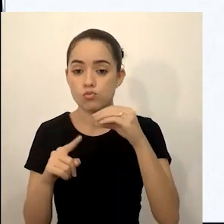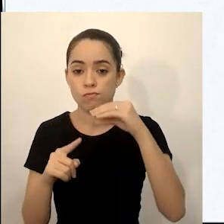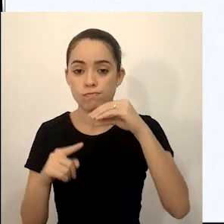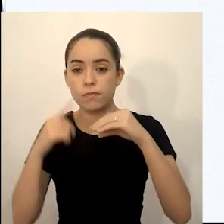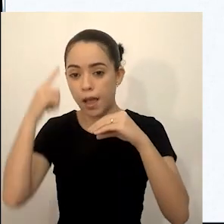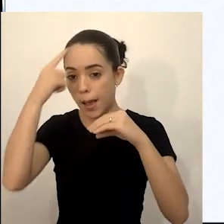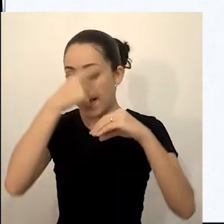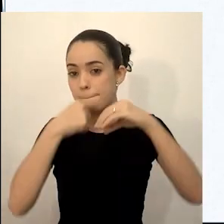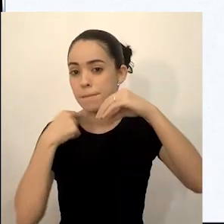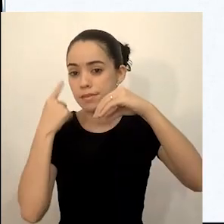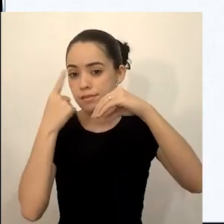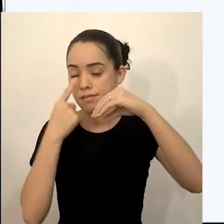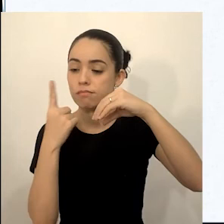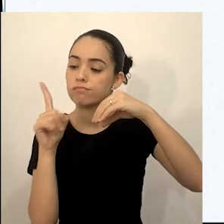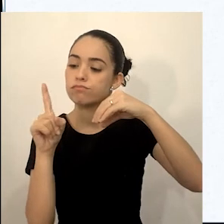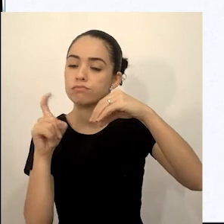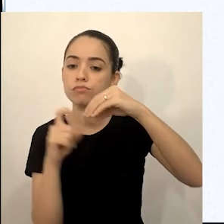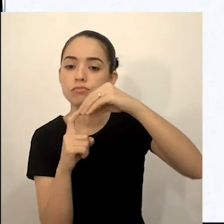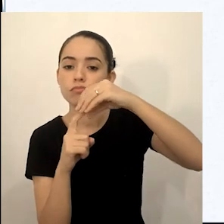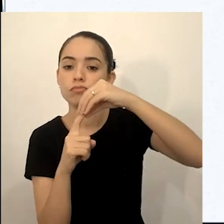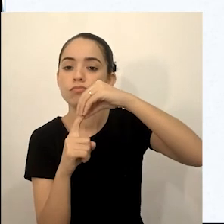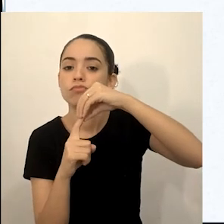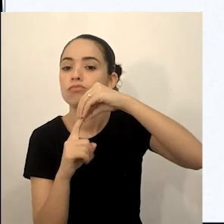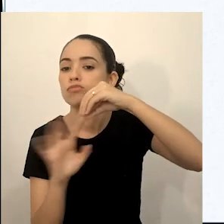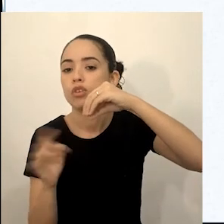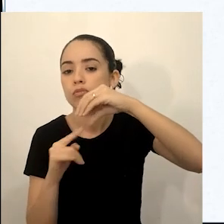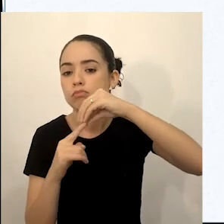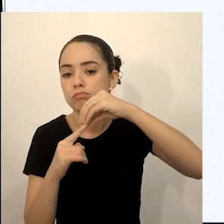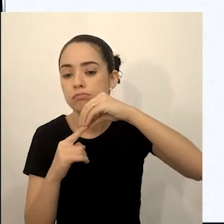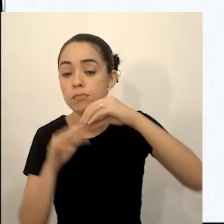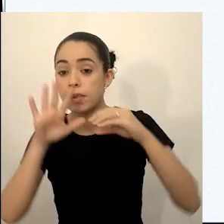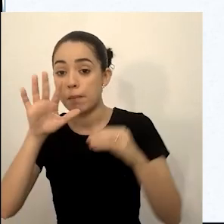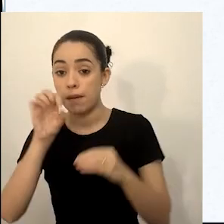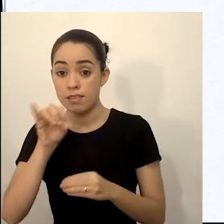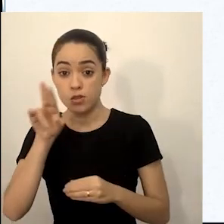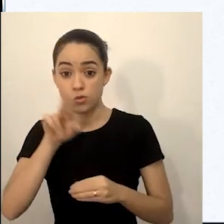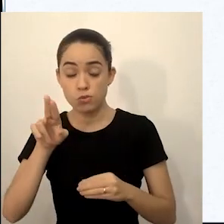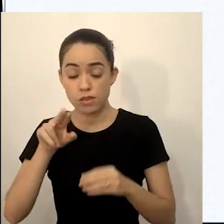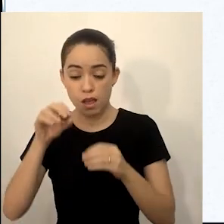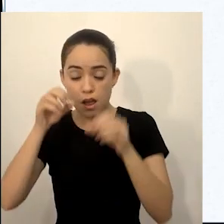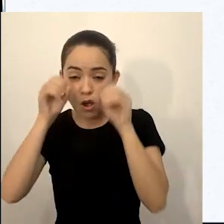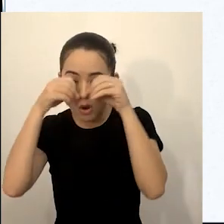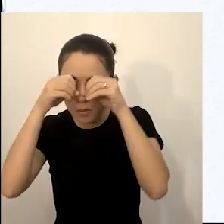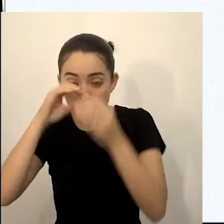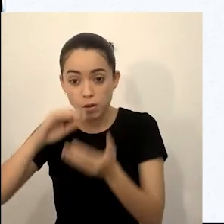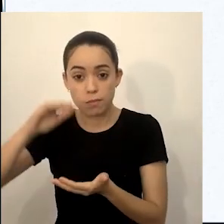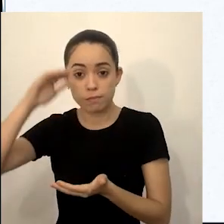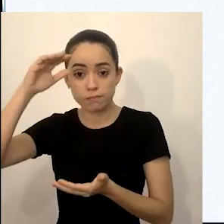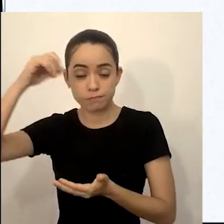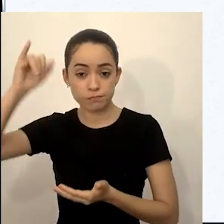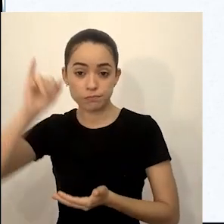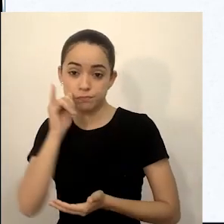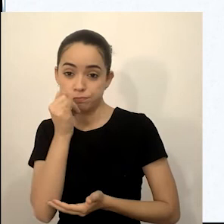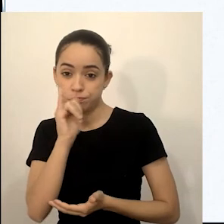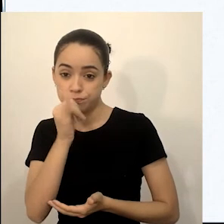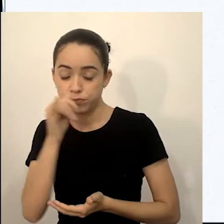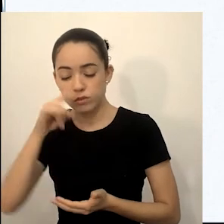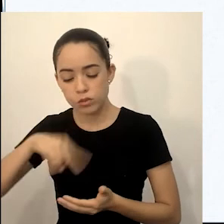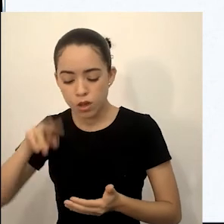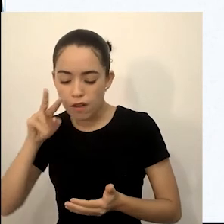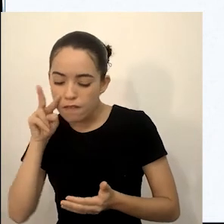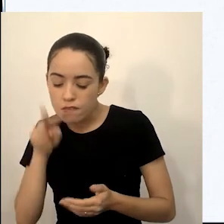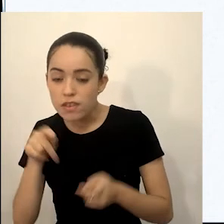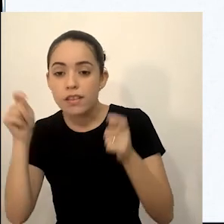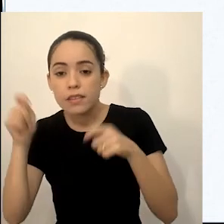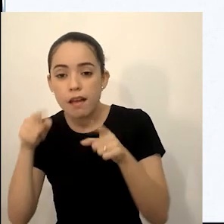a cabeça e a cauda. Contudo, ao microscópio eletrônico,